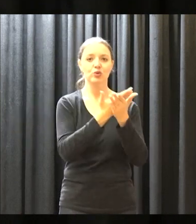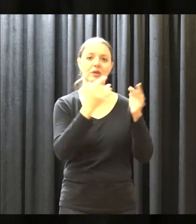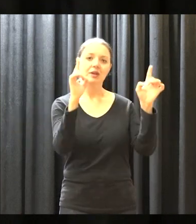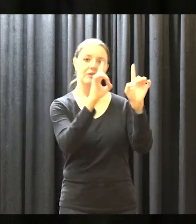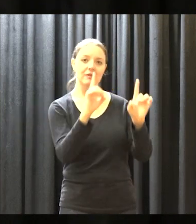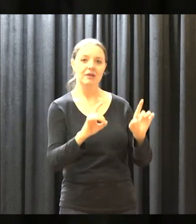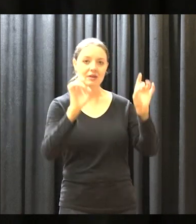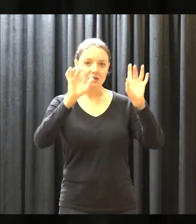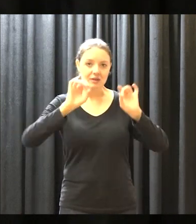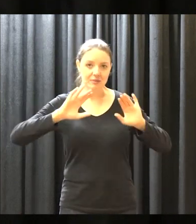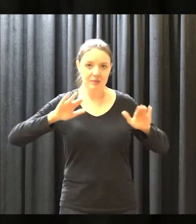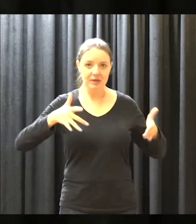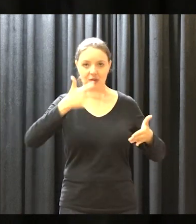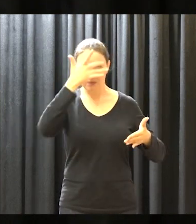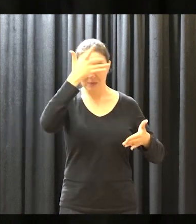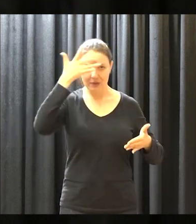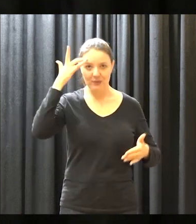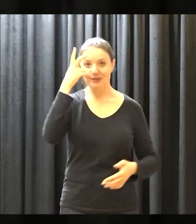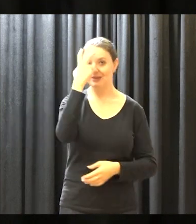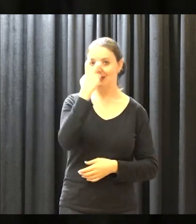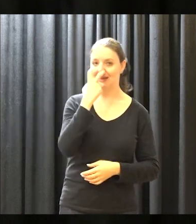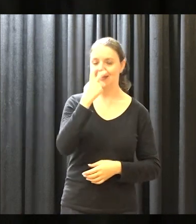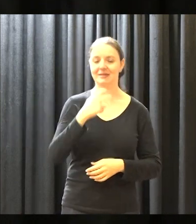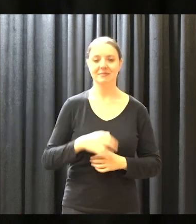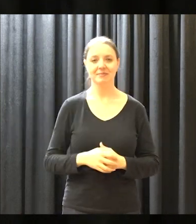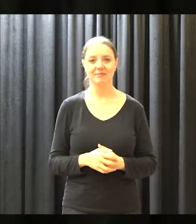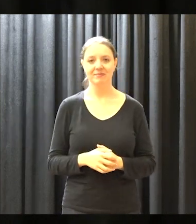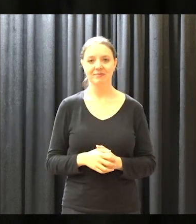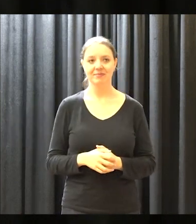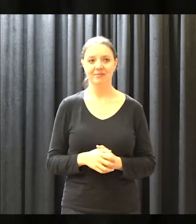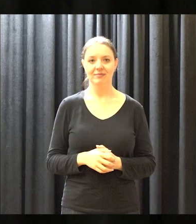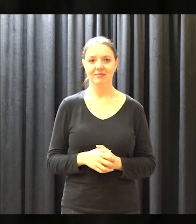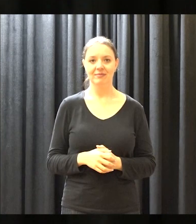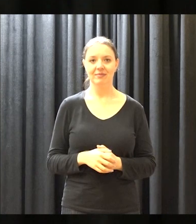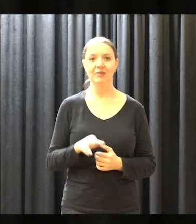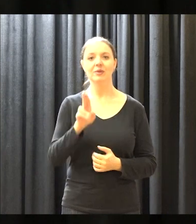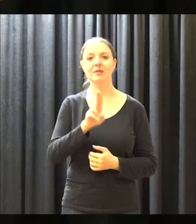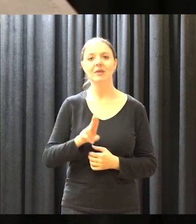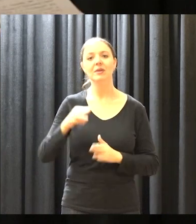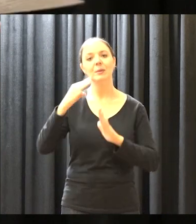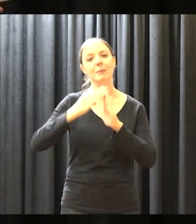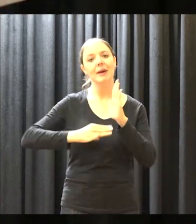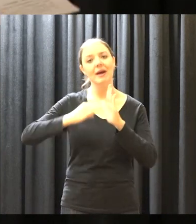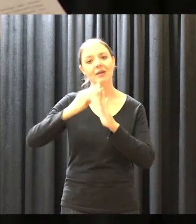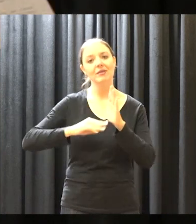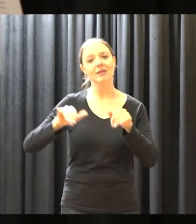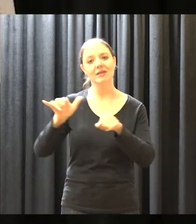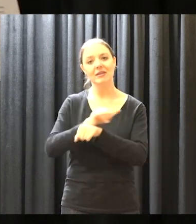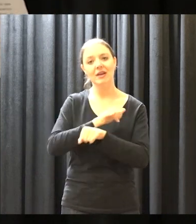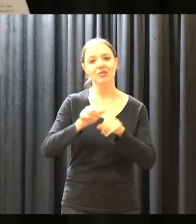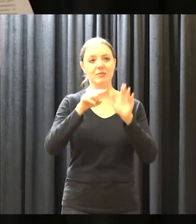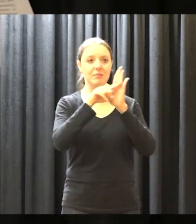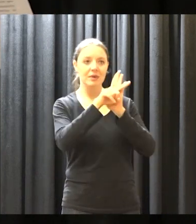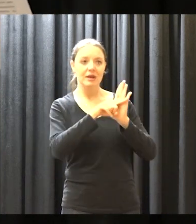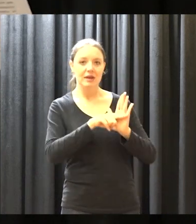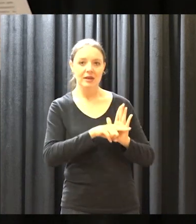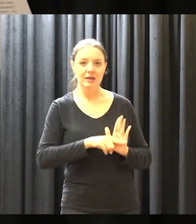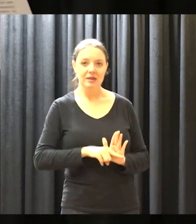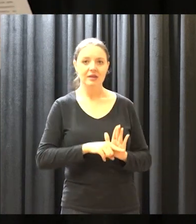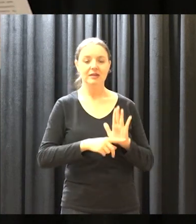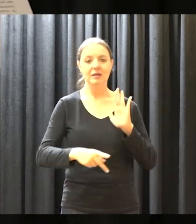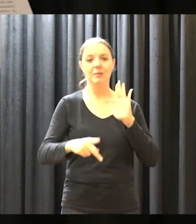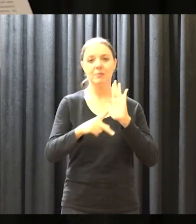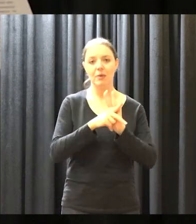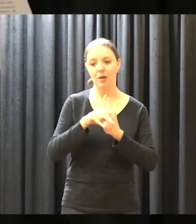em especial com pessoas com deficiência visual, fazendo uso de métodos e referenciais de investigação orientado